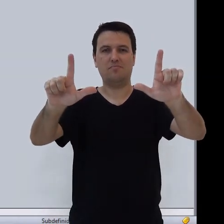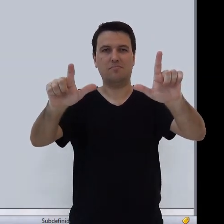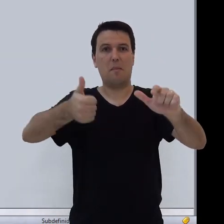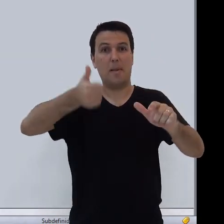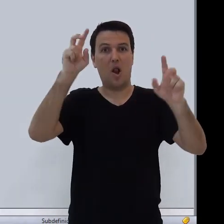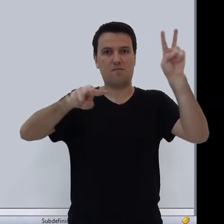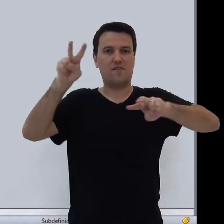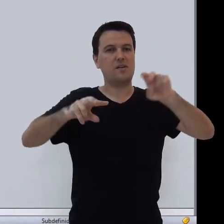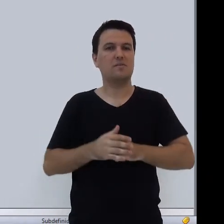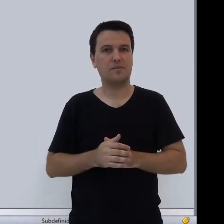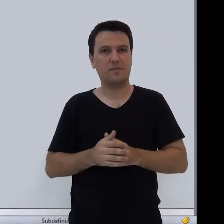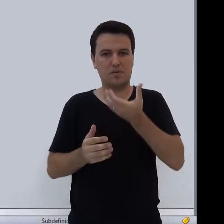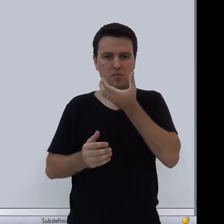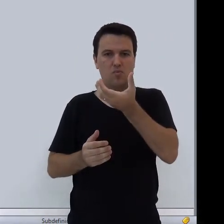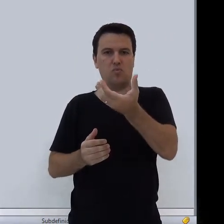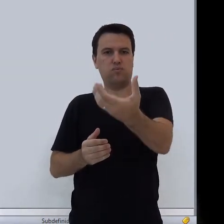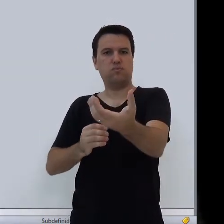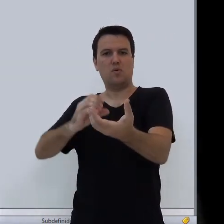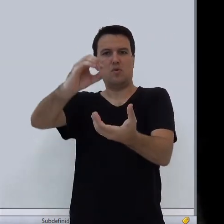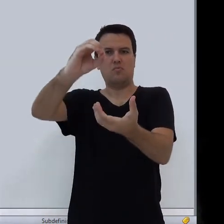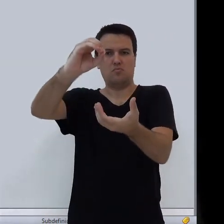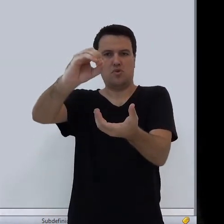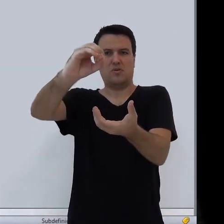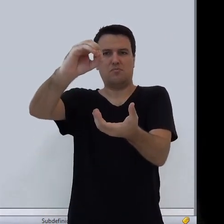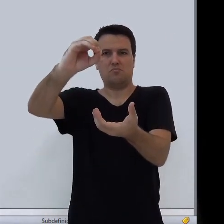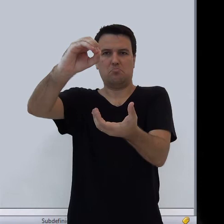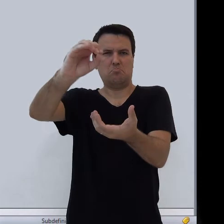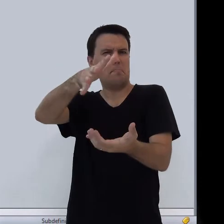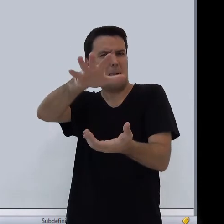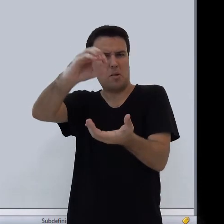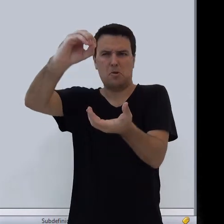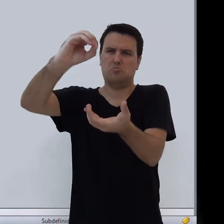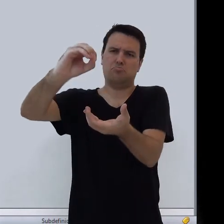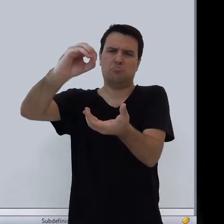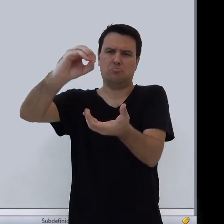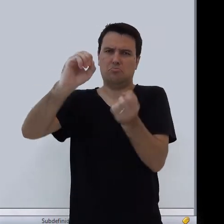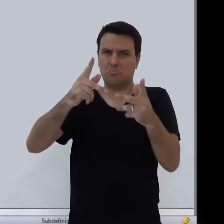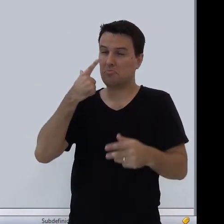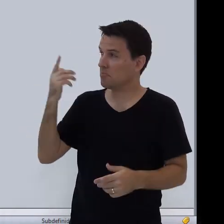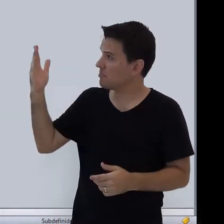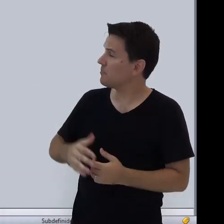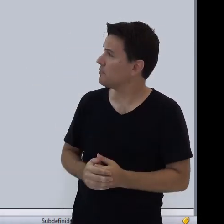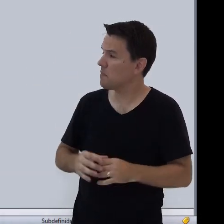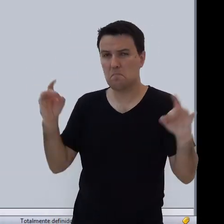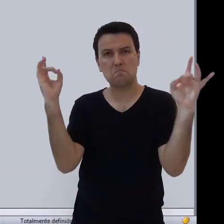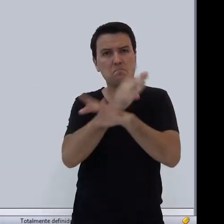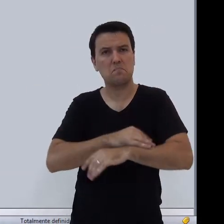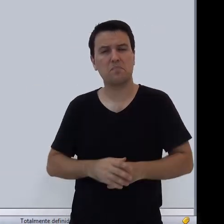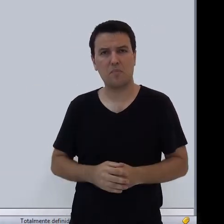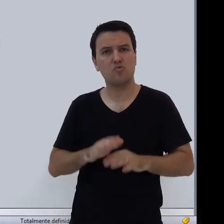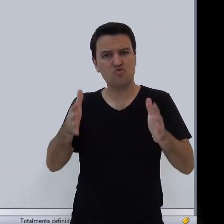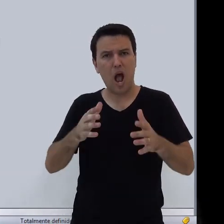de você. E vou colocar a esfera aqui numa posição que ela vai depois cair dentro da rampa, mais ou menos aqui assim, tá?